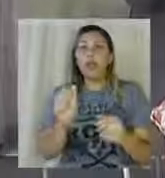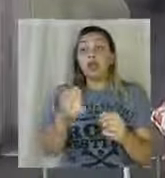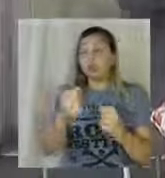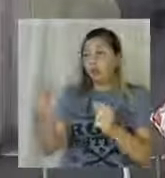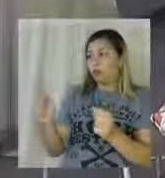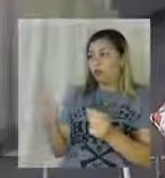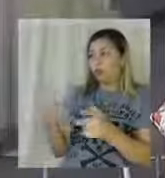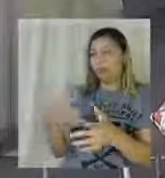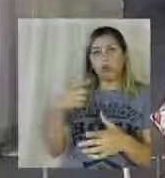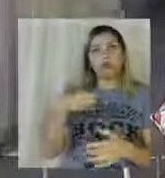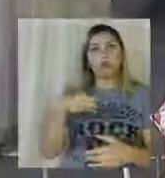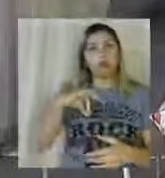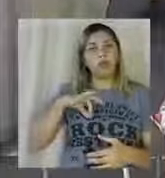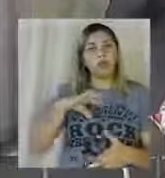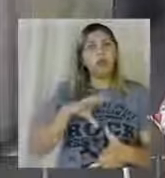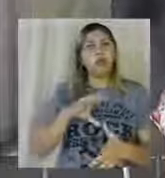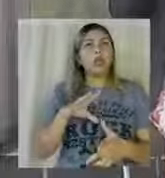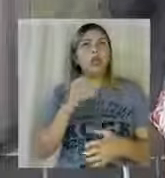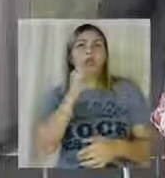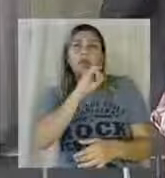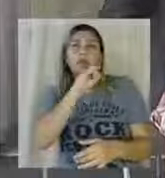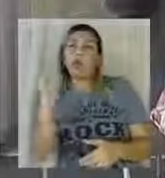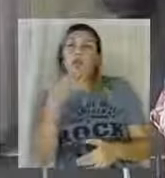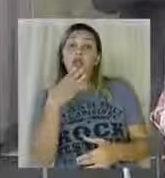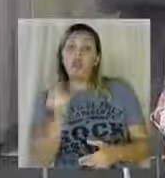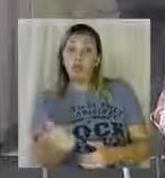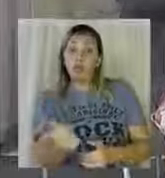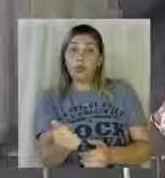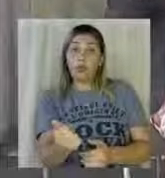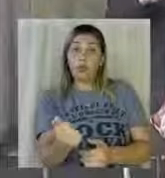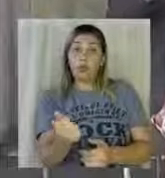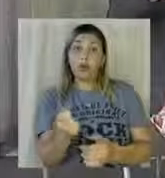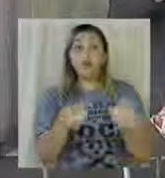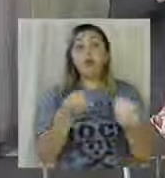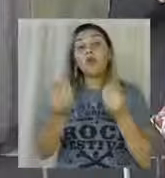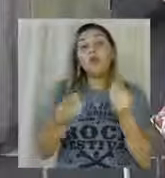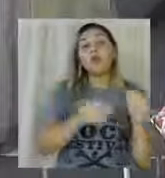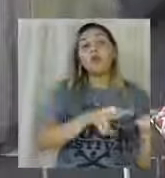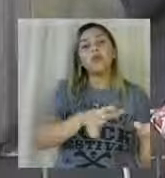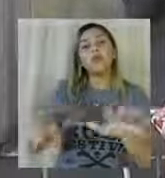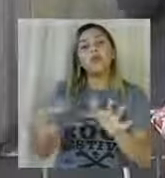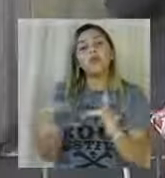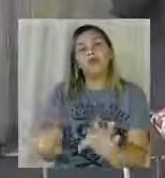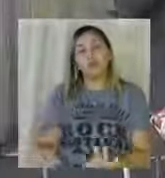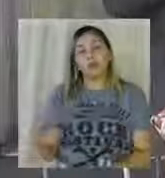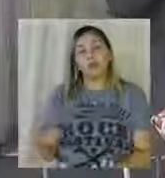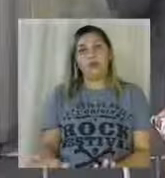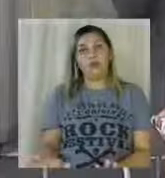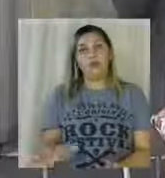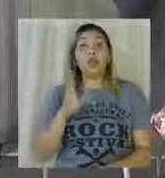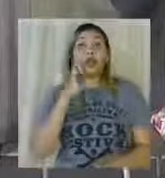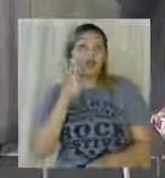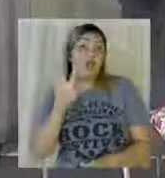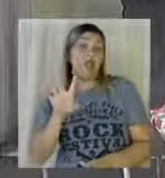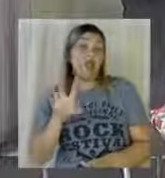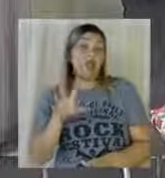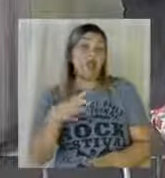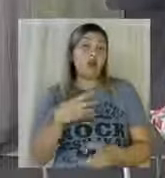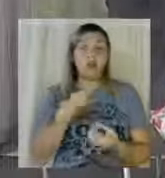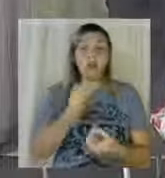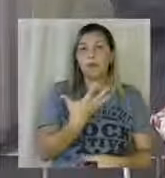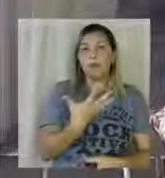tudo bom? Como foi que você passou o final de semana? Isso não é legal? Não é gostoso da